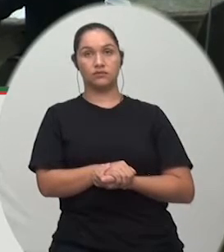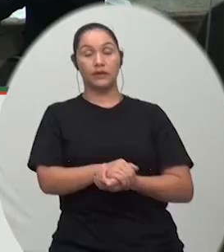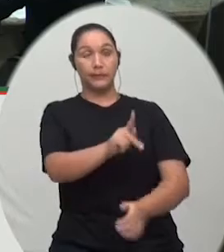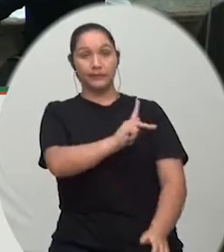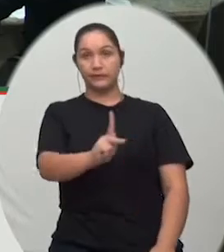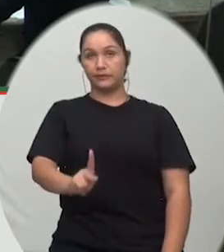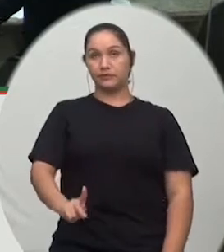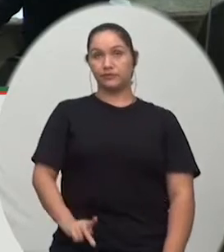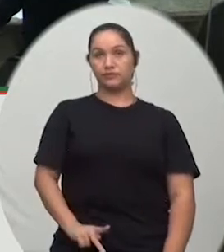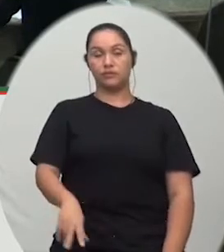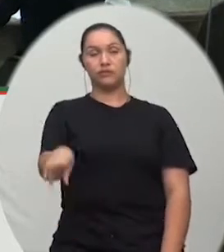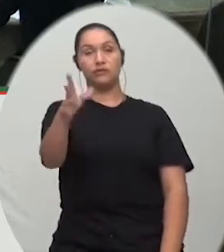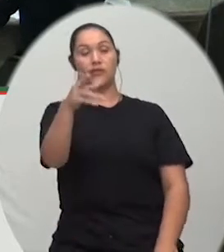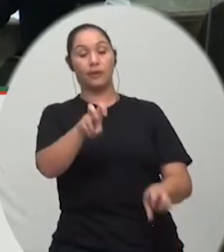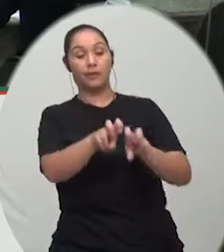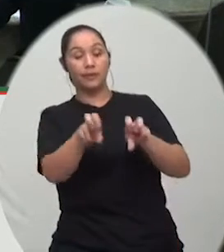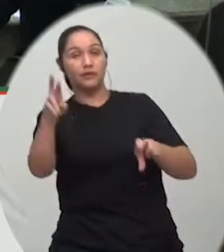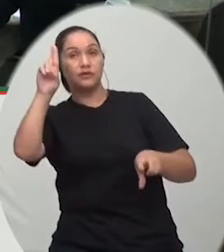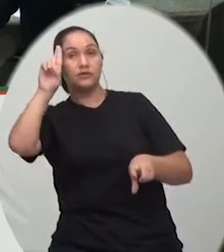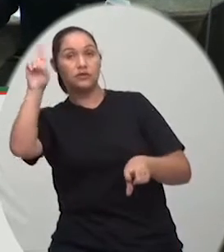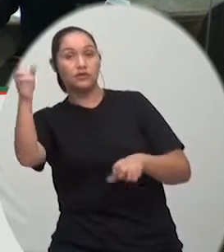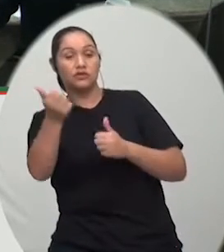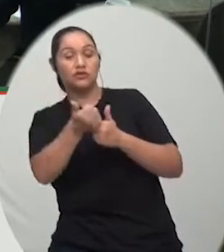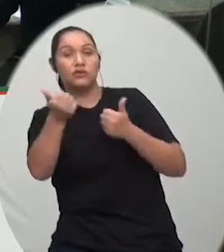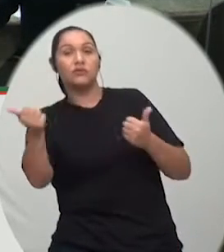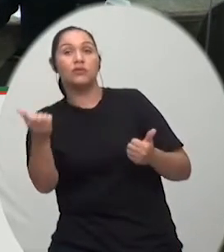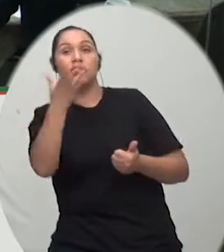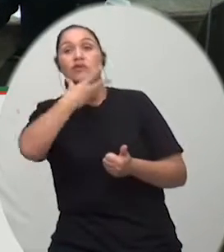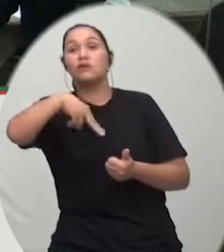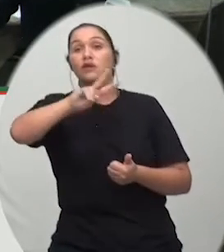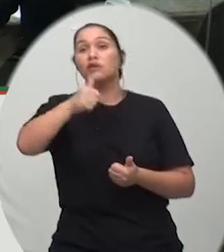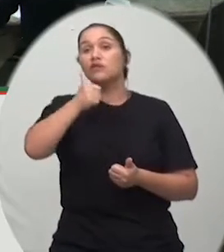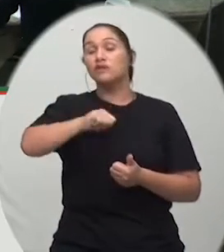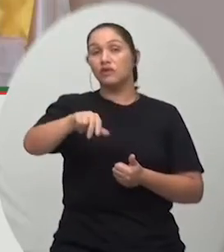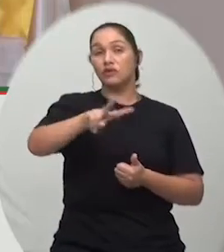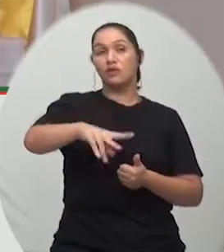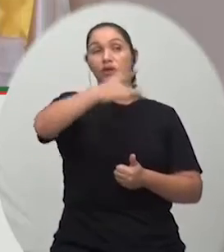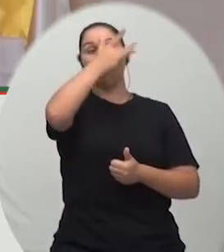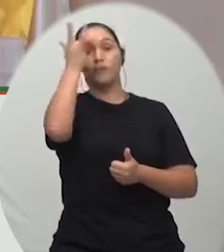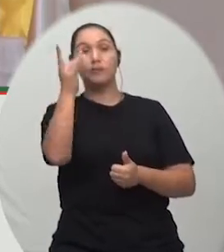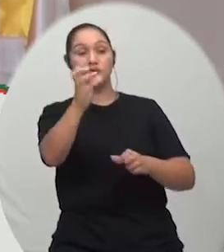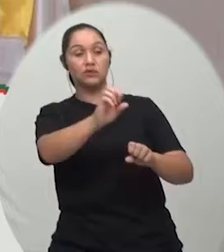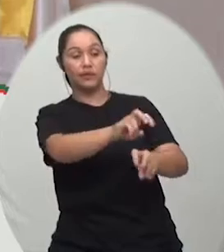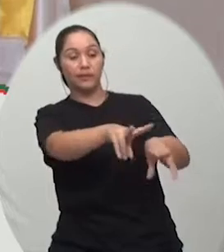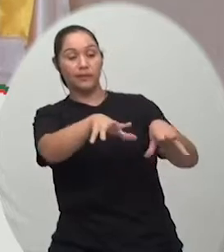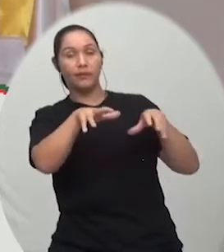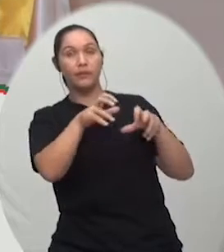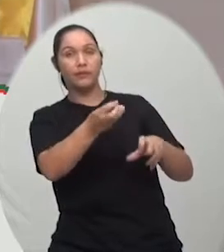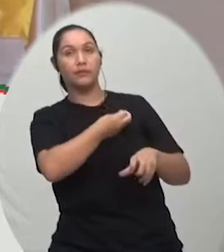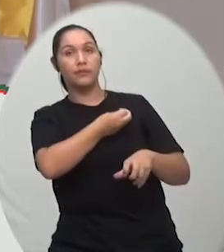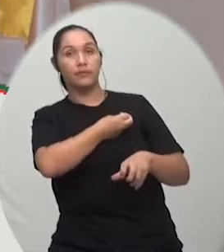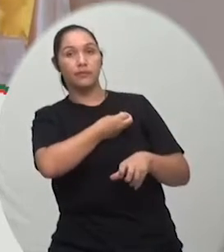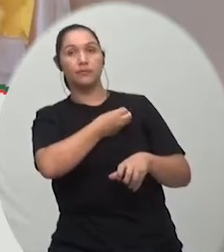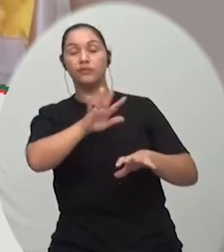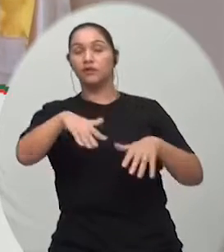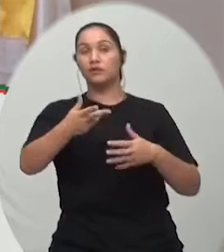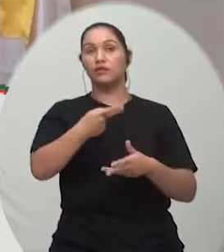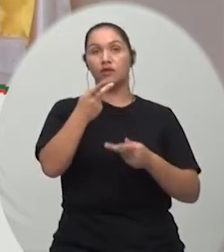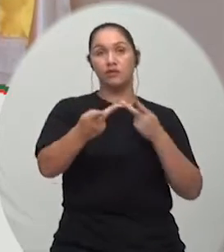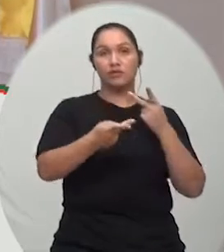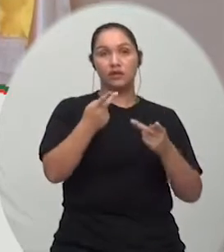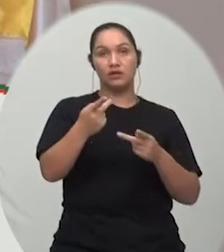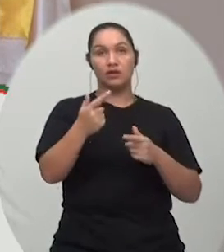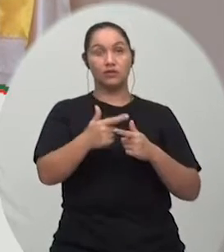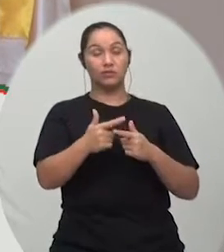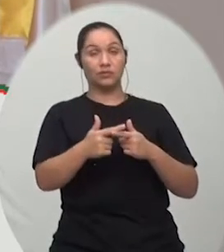Senhor presidente e demais membros da mesa, vereadoras, vereadores, todos que aqui estão presentes, me referi apenas a uma questão formal para o registro que estava